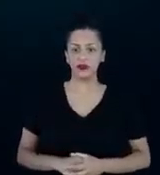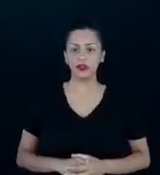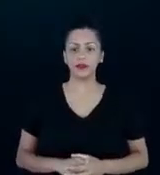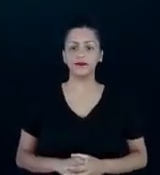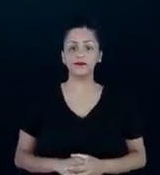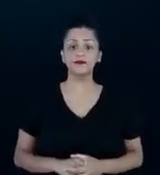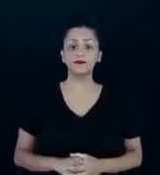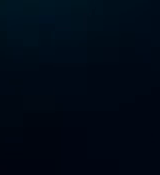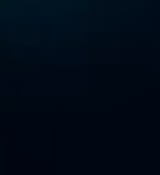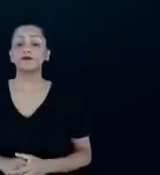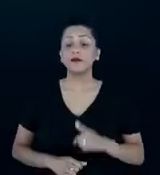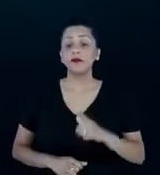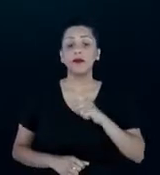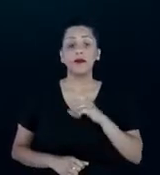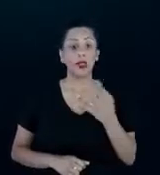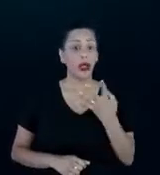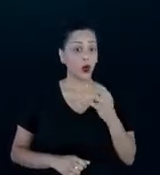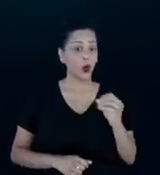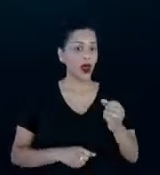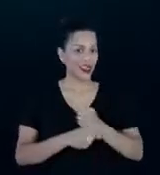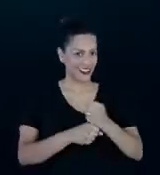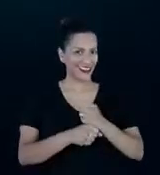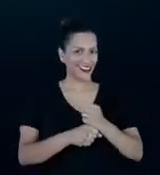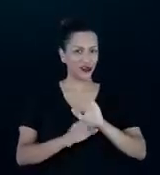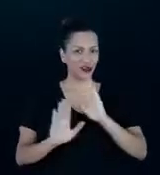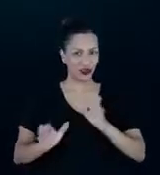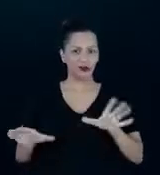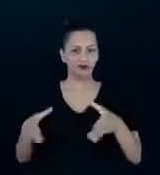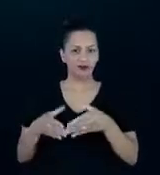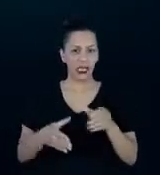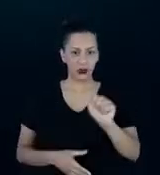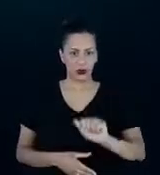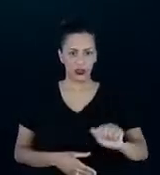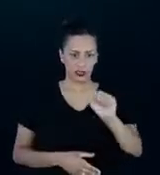A BIPT tem 40 anos, como vocês podem ver aí pela...